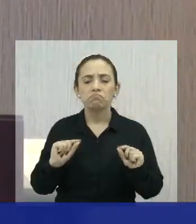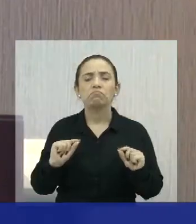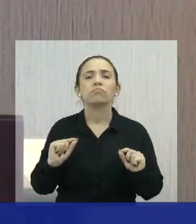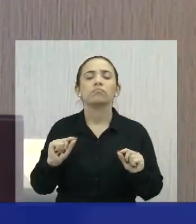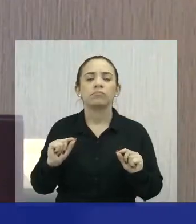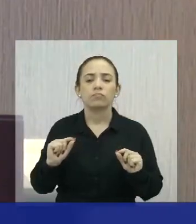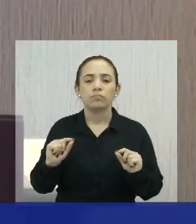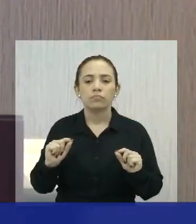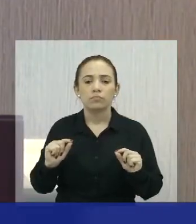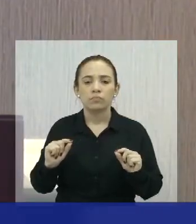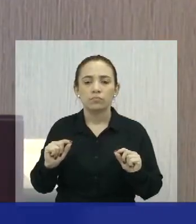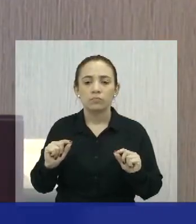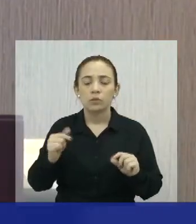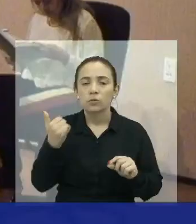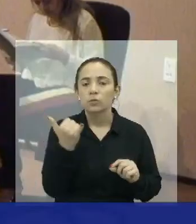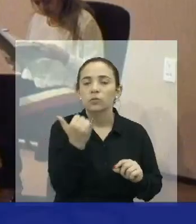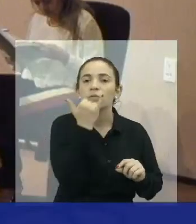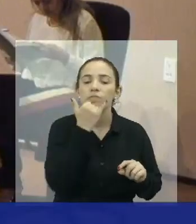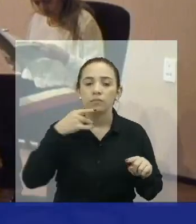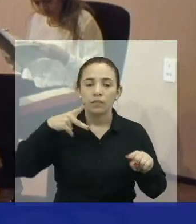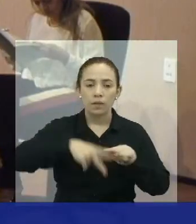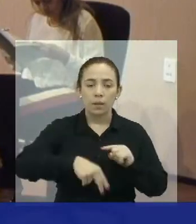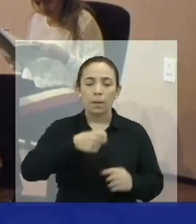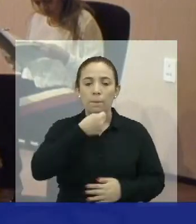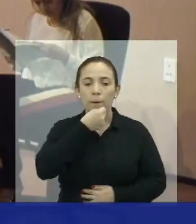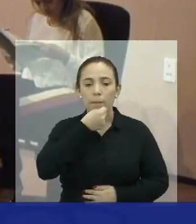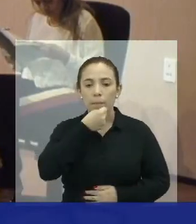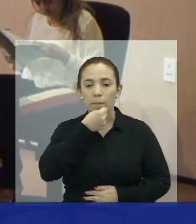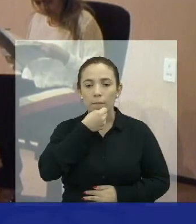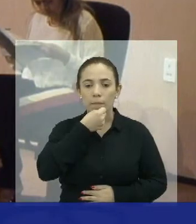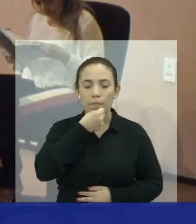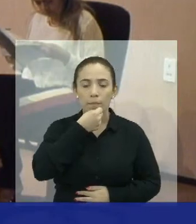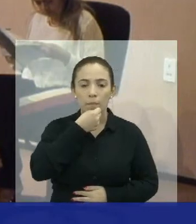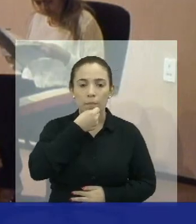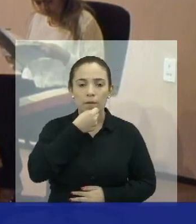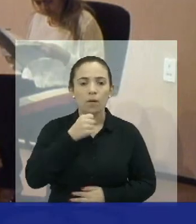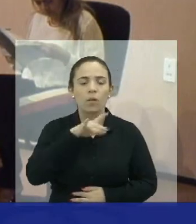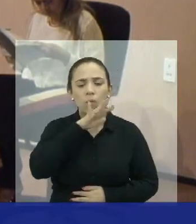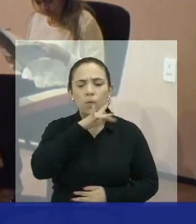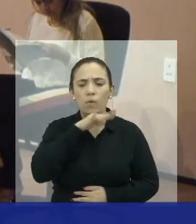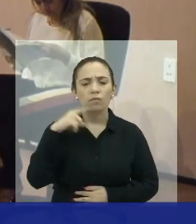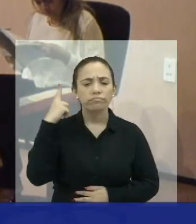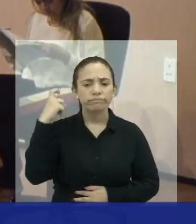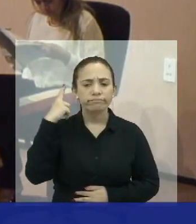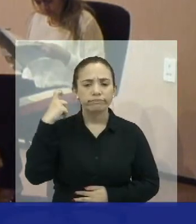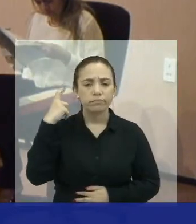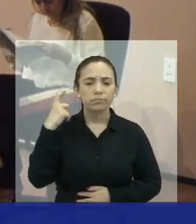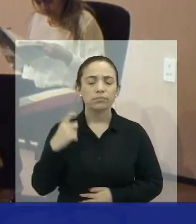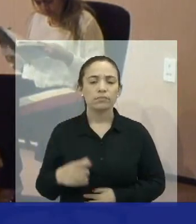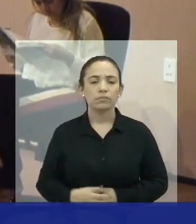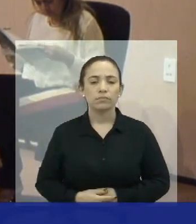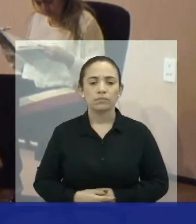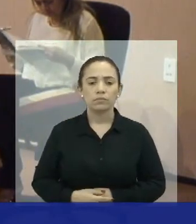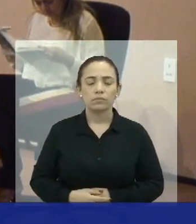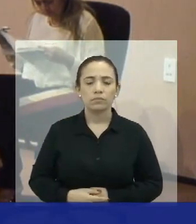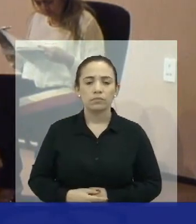falar, queria Só um instante, ampliar... Fernando, porque eu acho que o microfone não está... Eu estou ouvindo, eu não sei se... Está baixo, né?